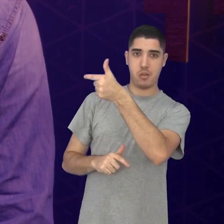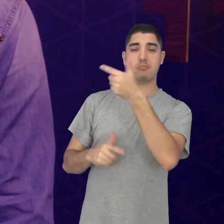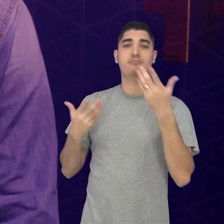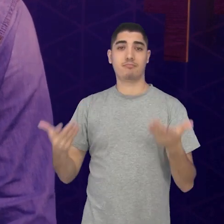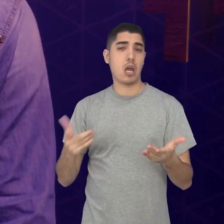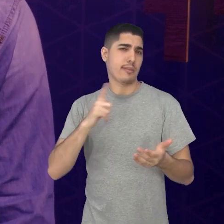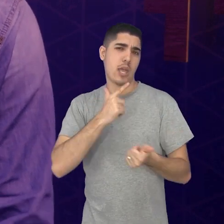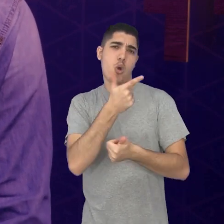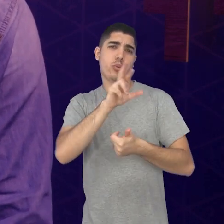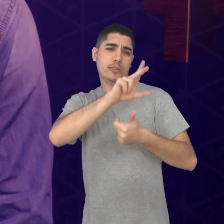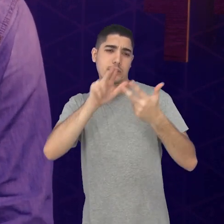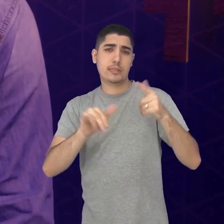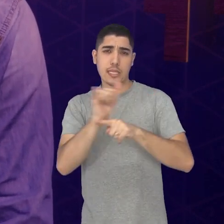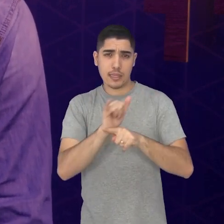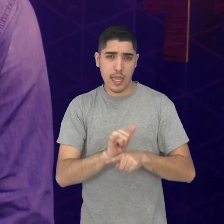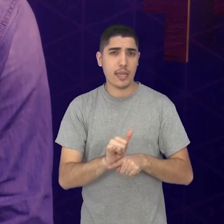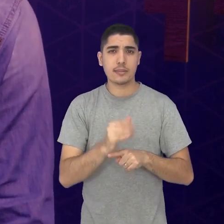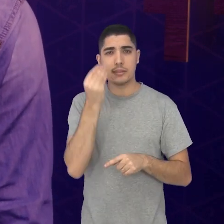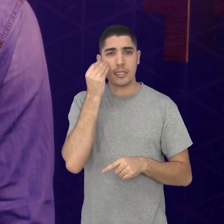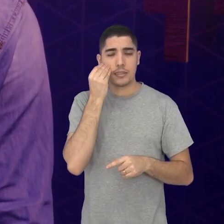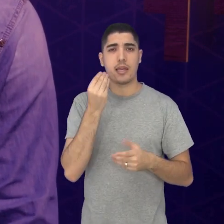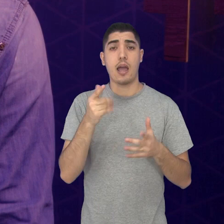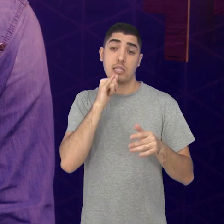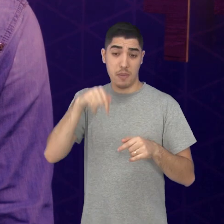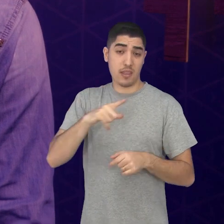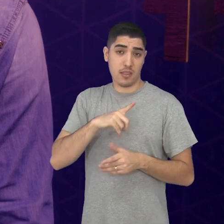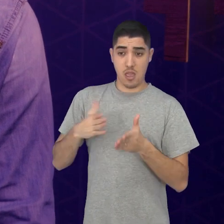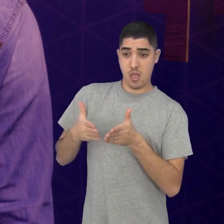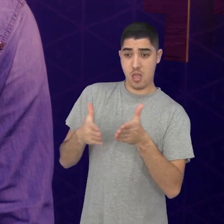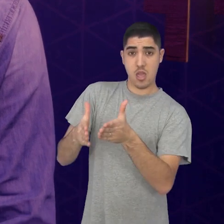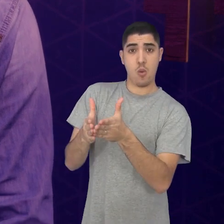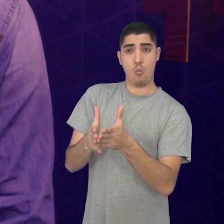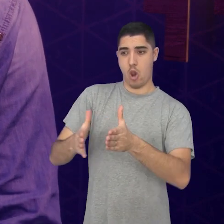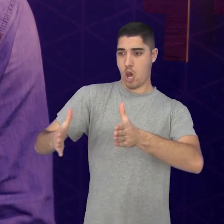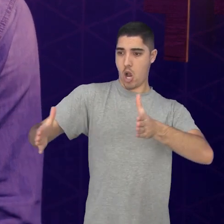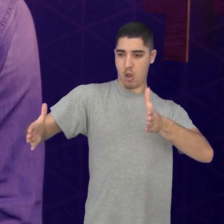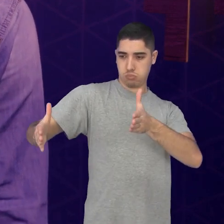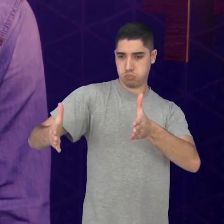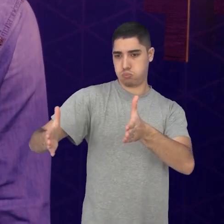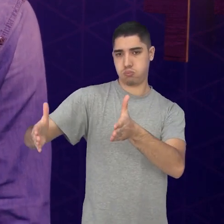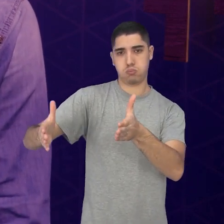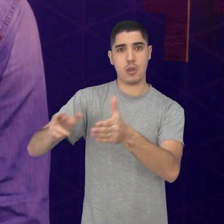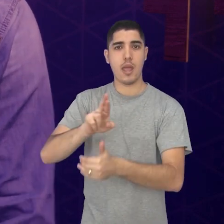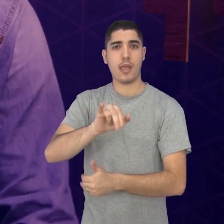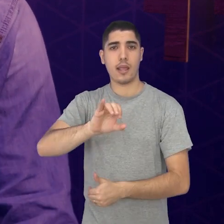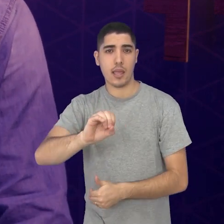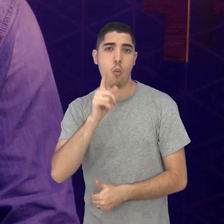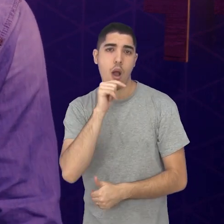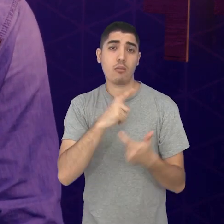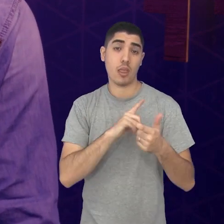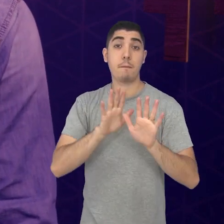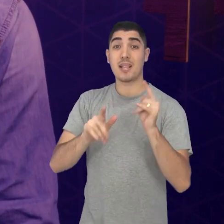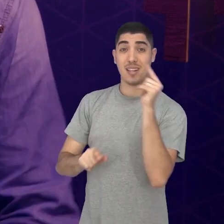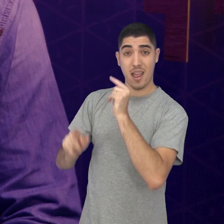de se produzir energia. Aqui a gente tem rio pra caramba, vários rios grandes. E lá na Europa, como tem os